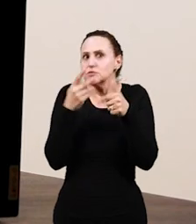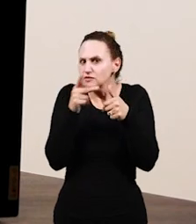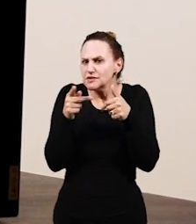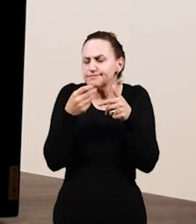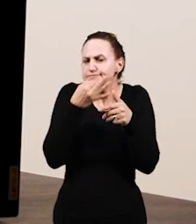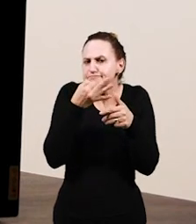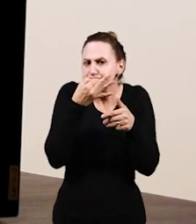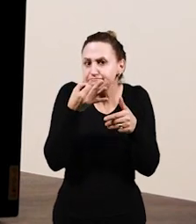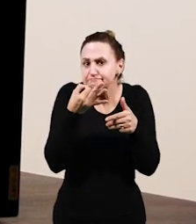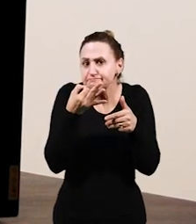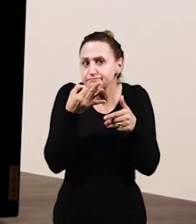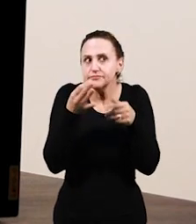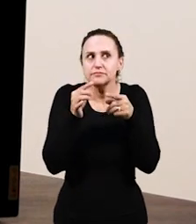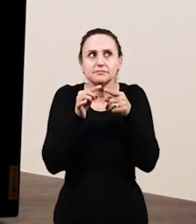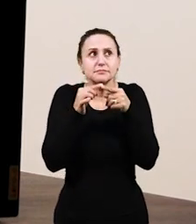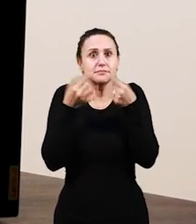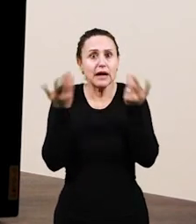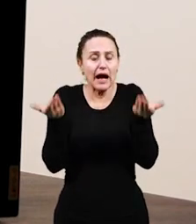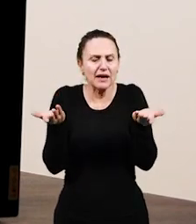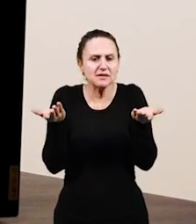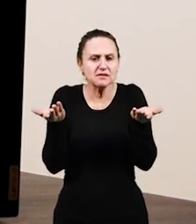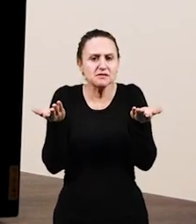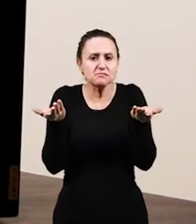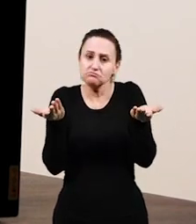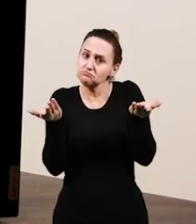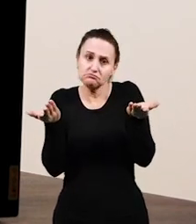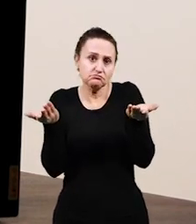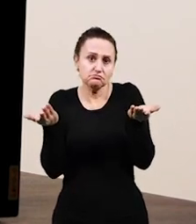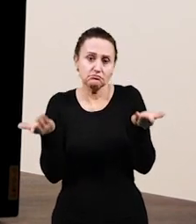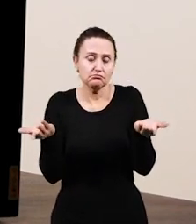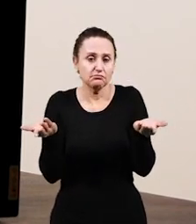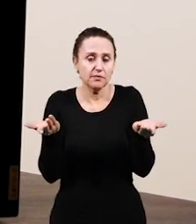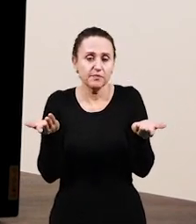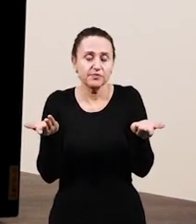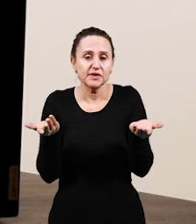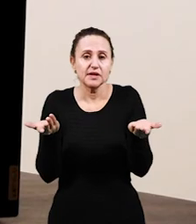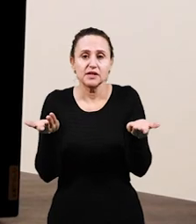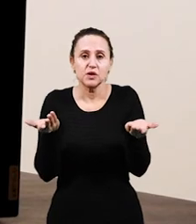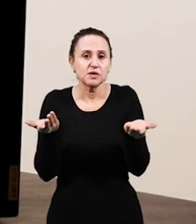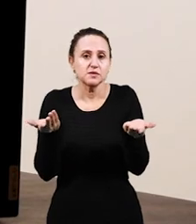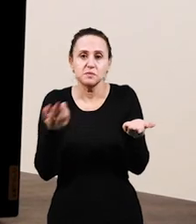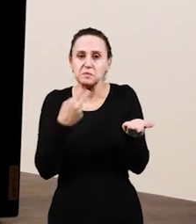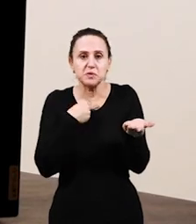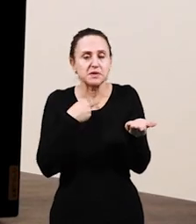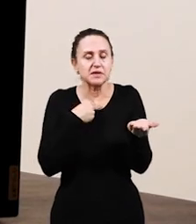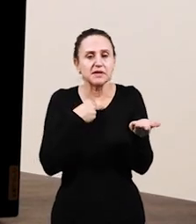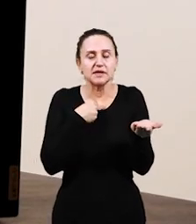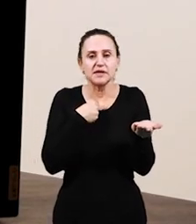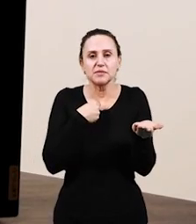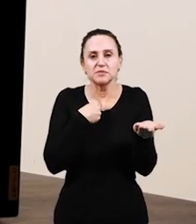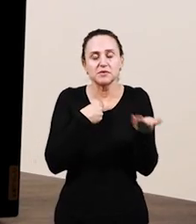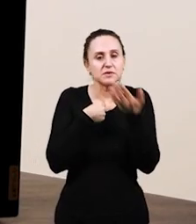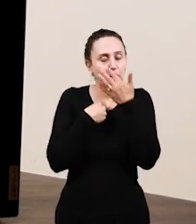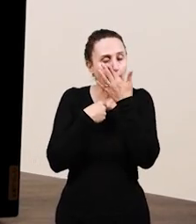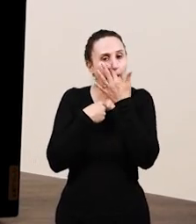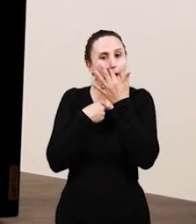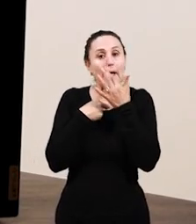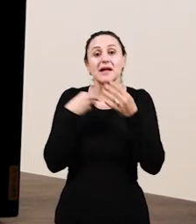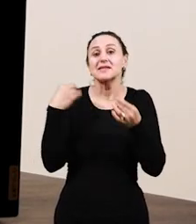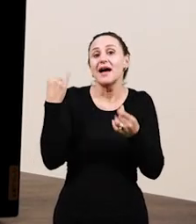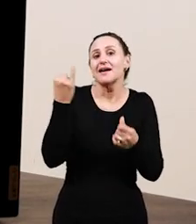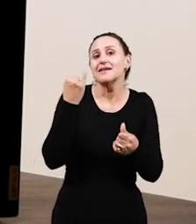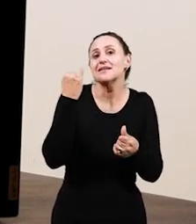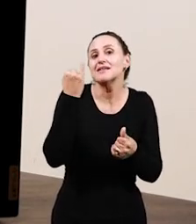criticando né a gente não nega não nega não não desfaz da